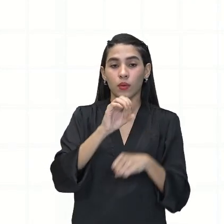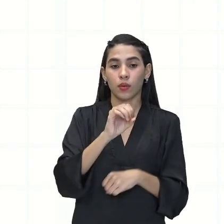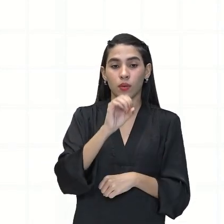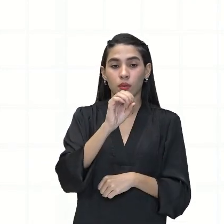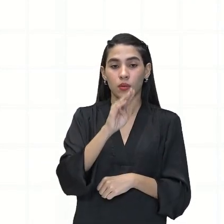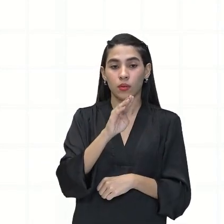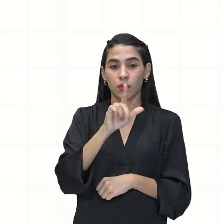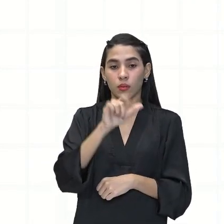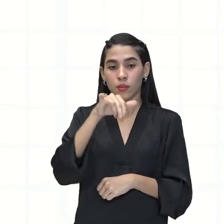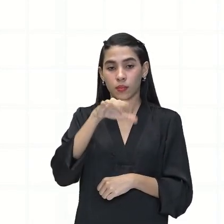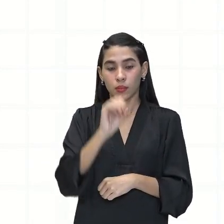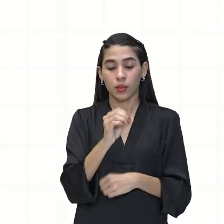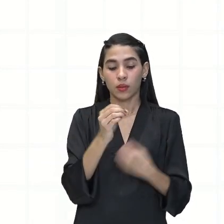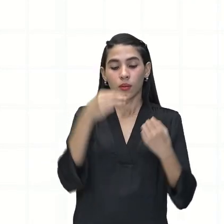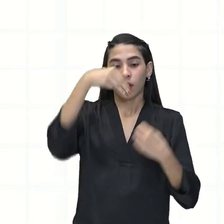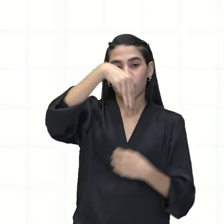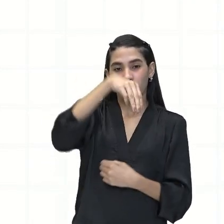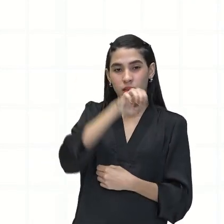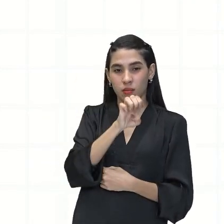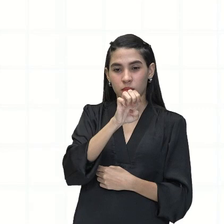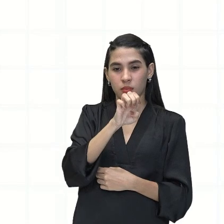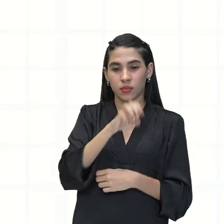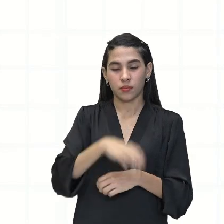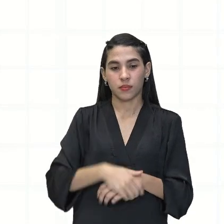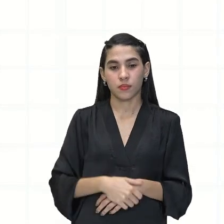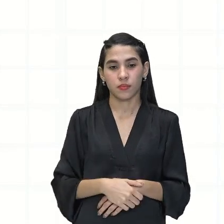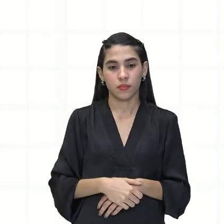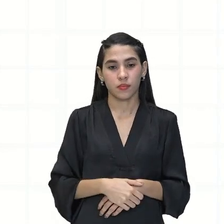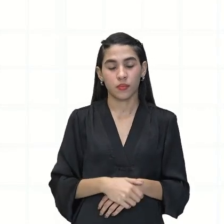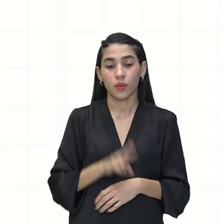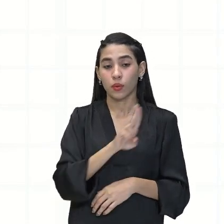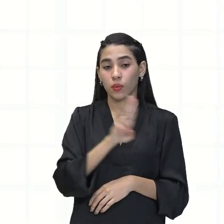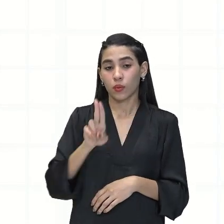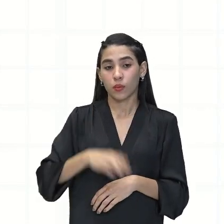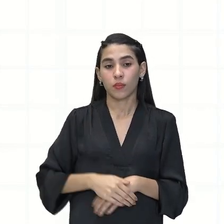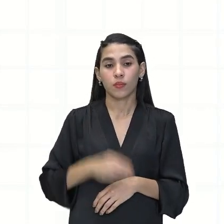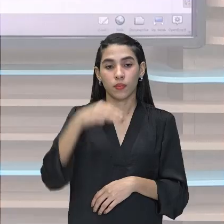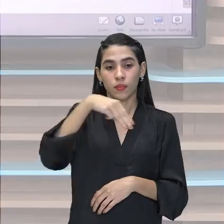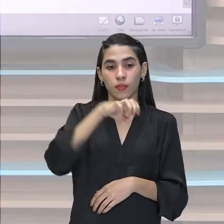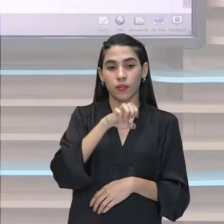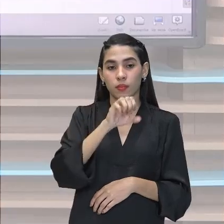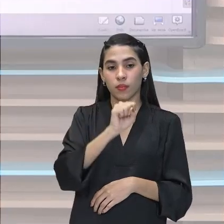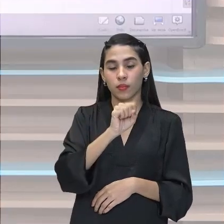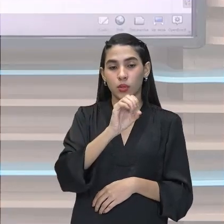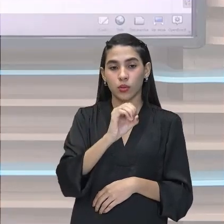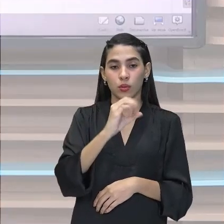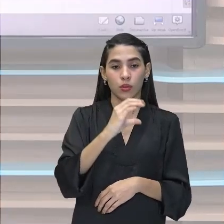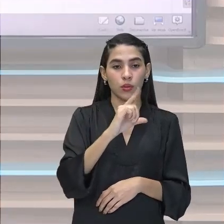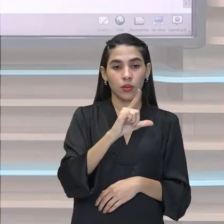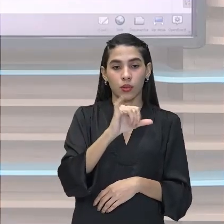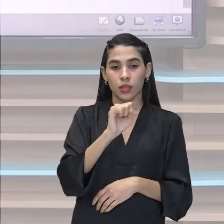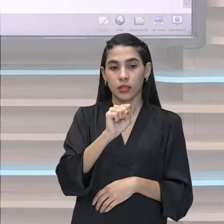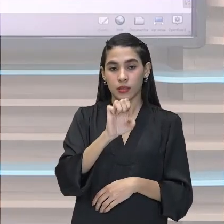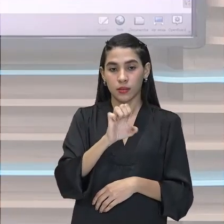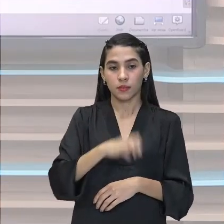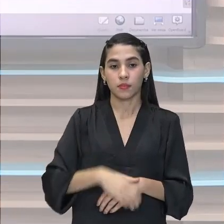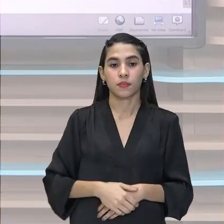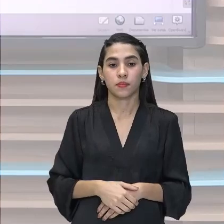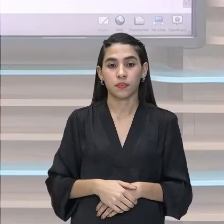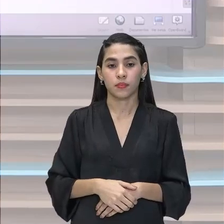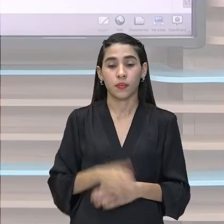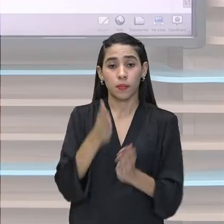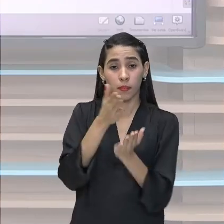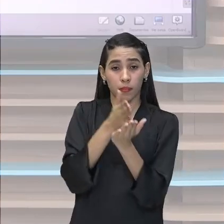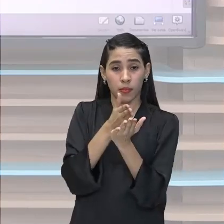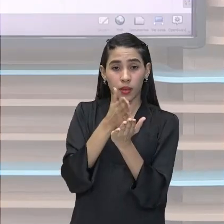meio. É por isso que aqui, quando isso acontece, nós chamamos de mesóclise, tá? Metade,